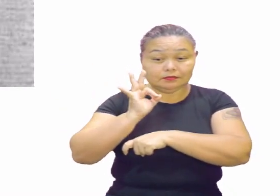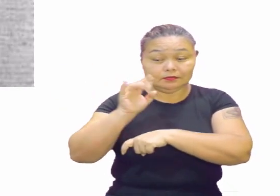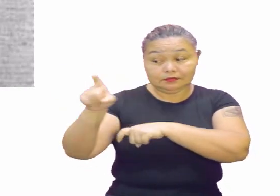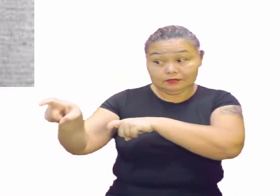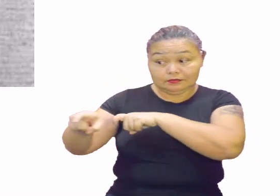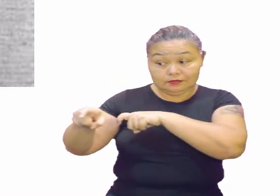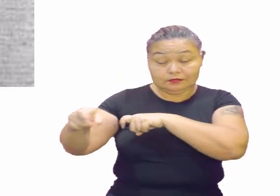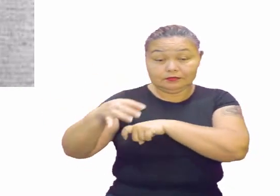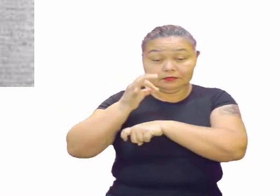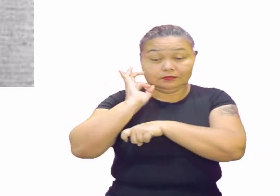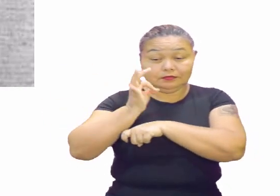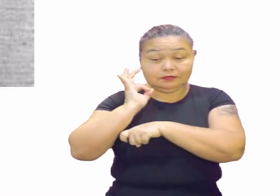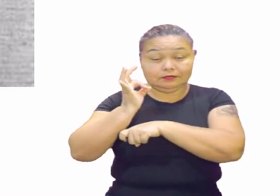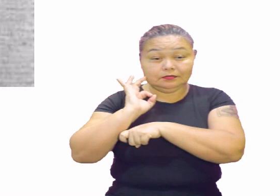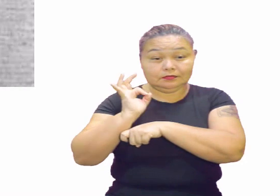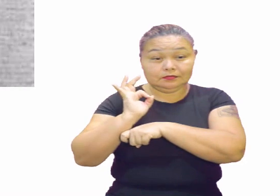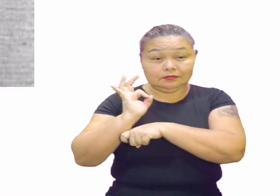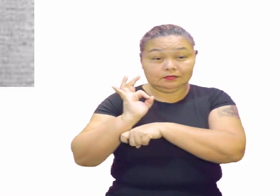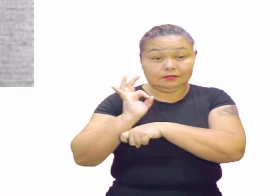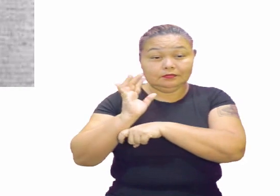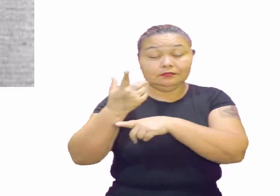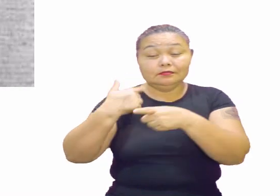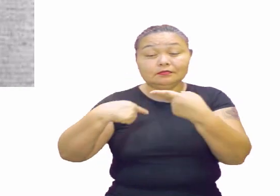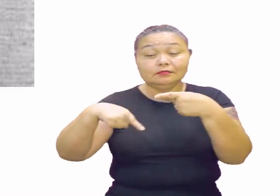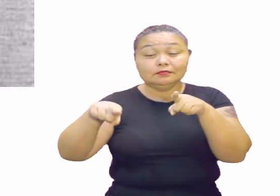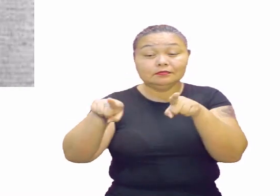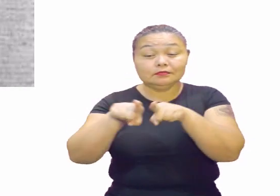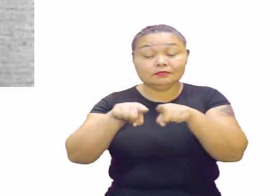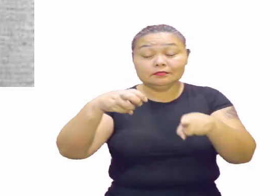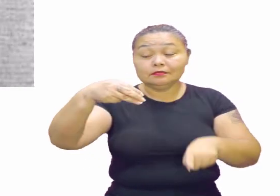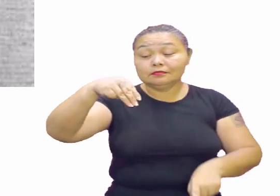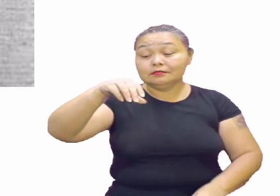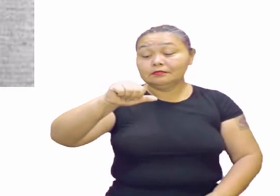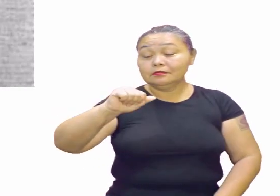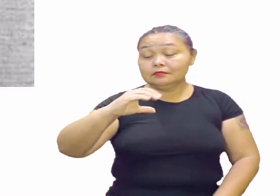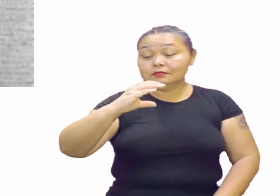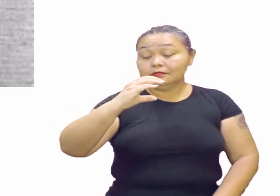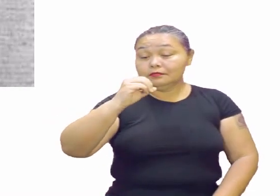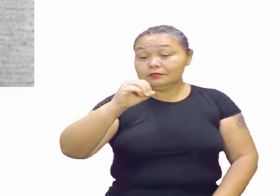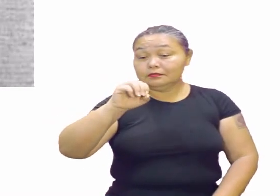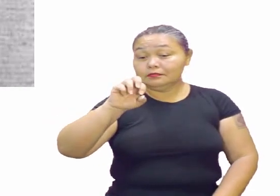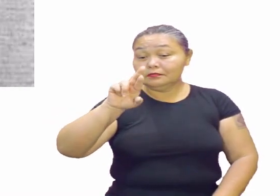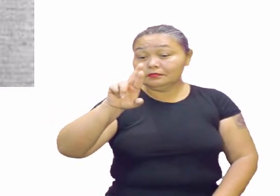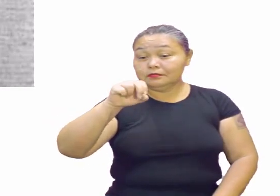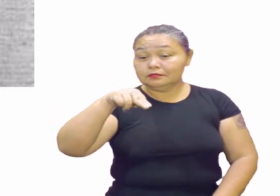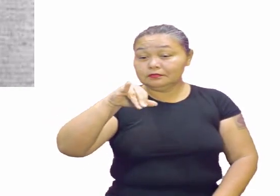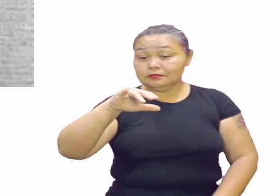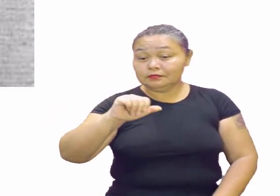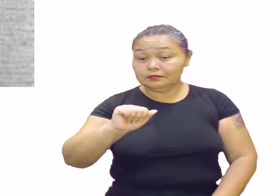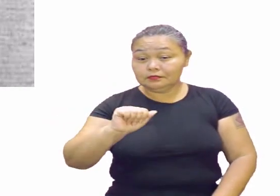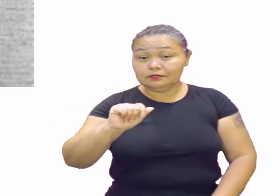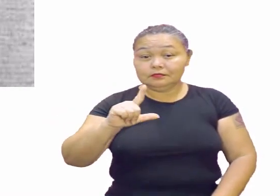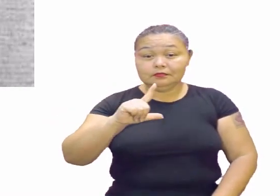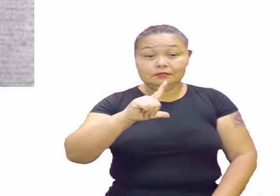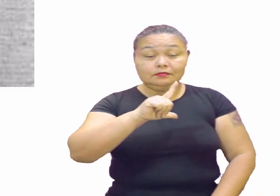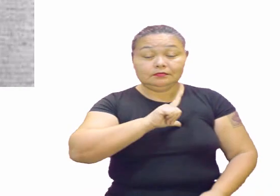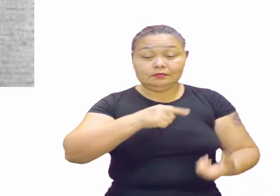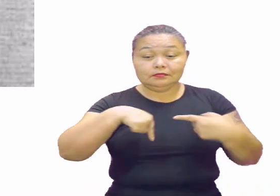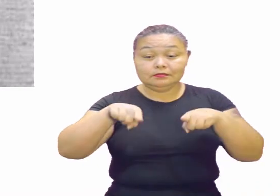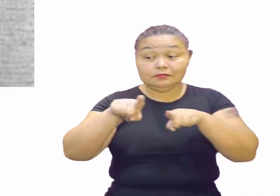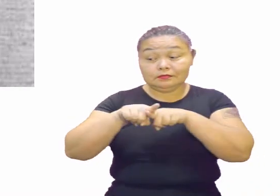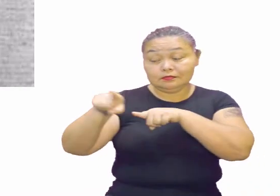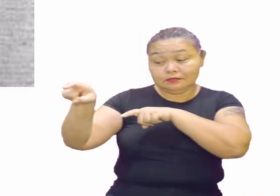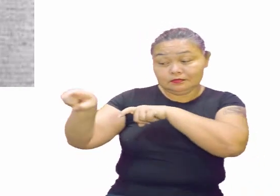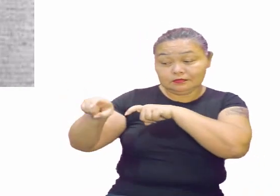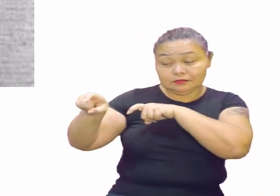e eu tenho também aqui a maçonaria vai estar presente. Então, eu tenho os barões do café,